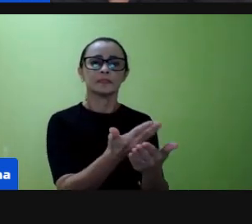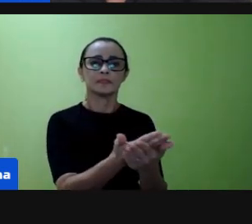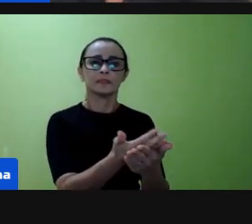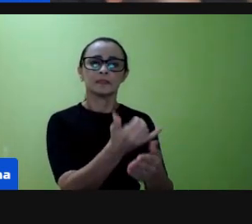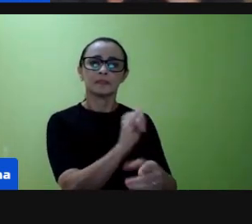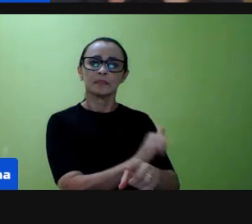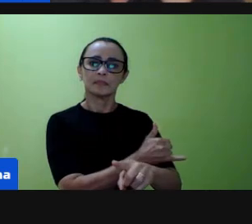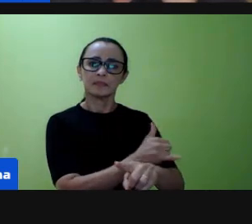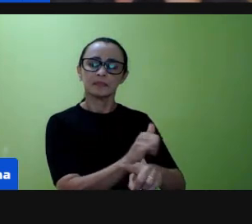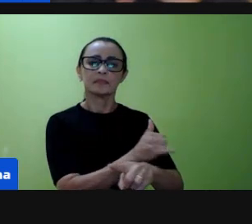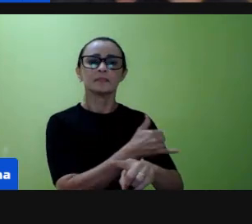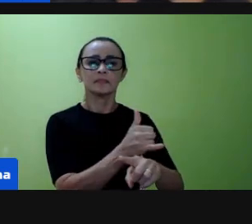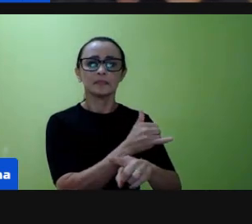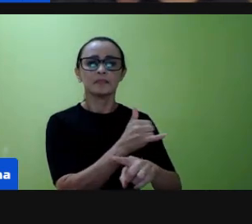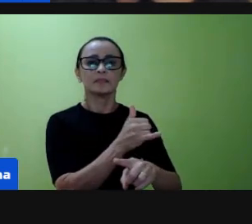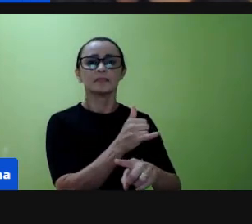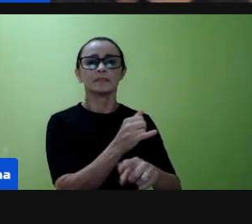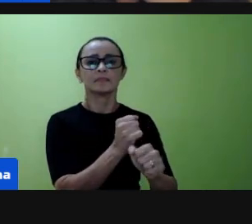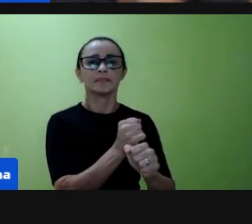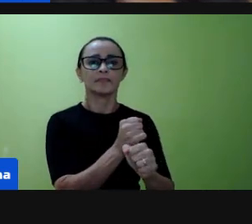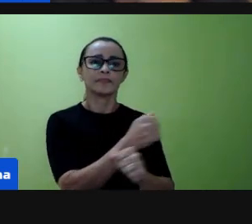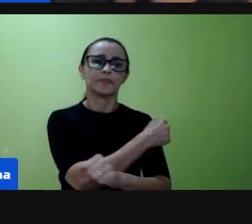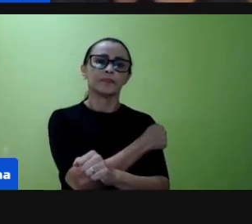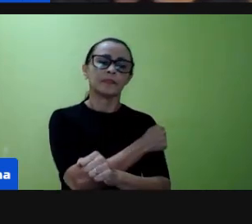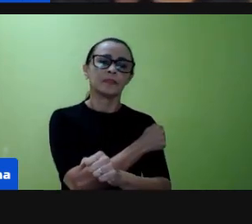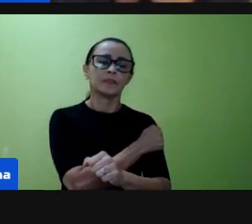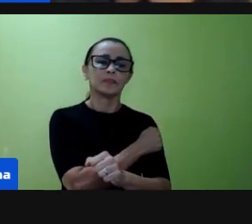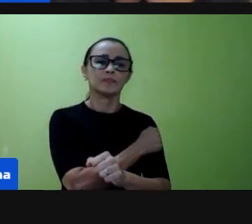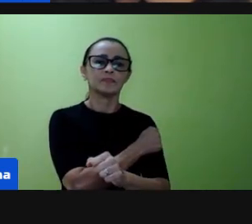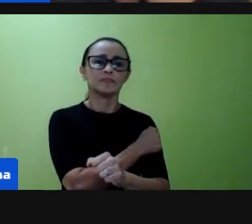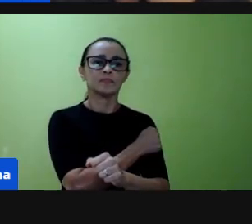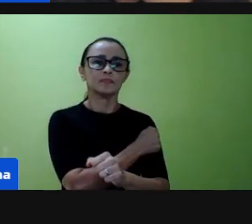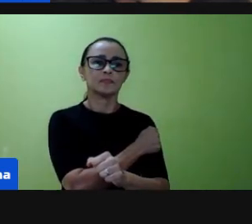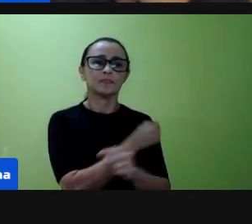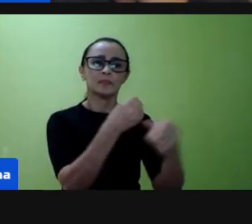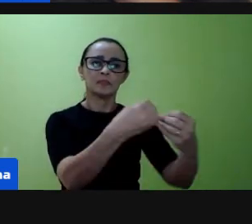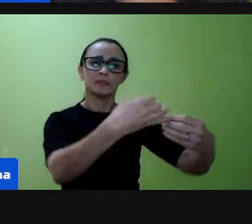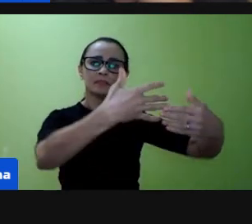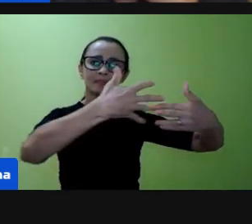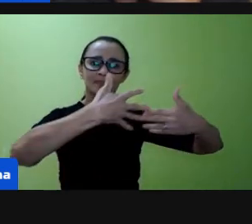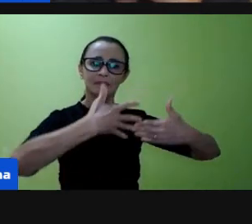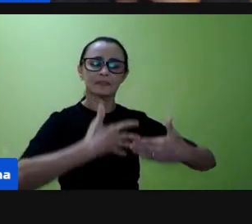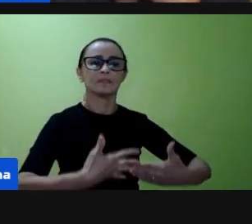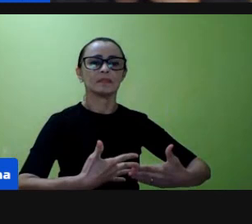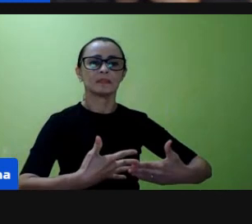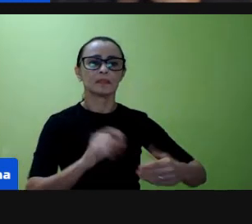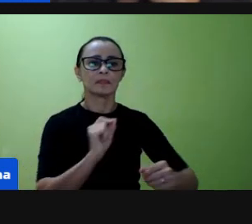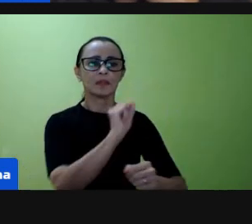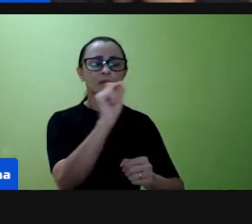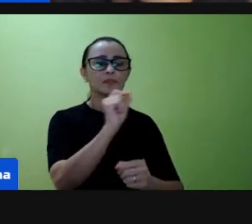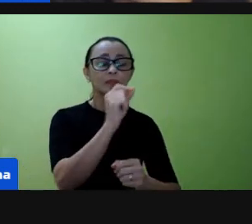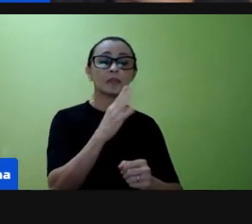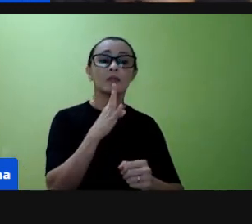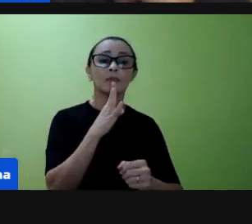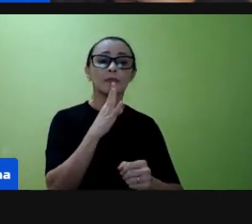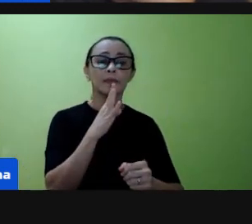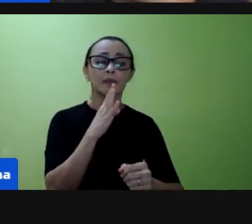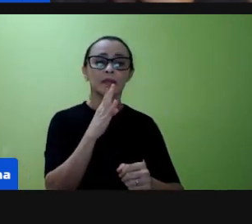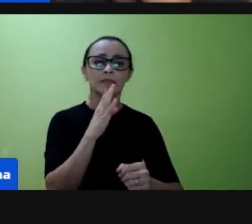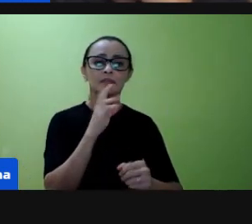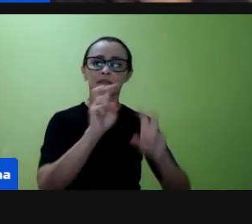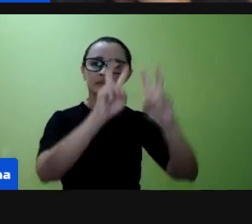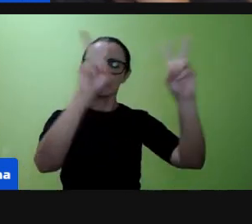palavras. E aí o aluno coloca o que ele sabe sobre o conteúdo, e em cima daquilo, né, em cima daquelas impressões,